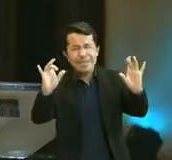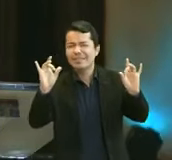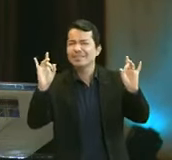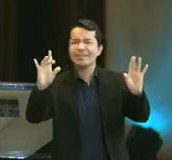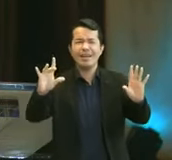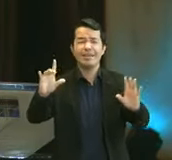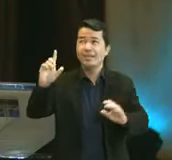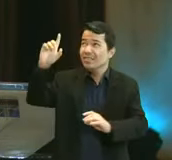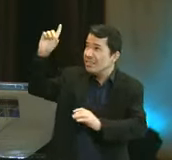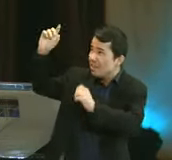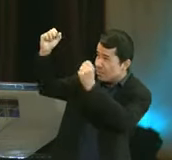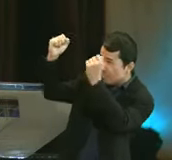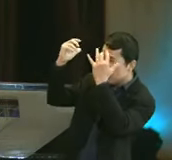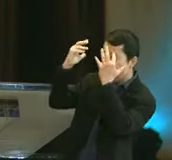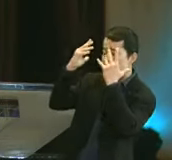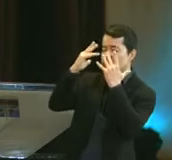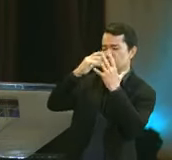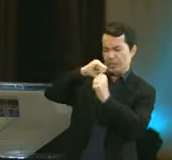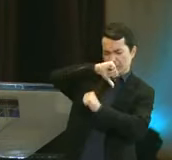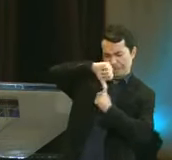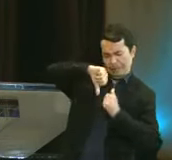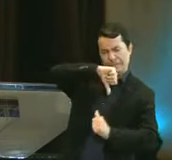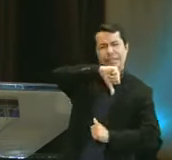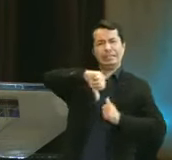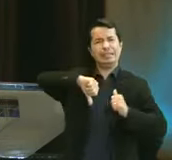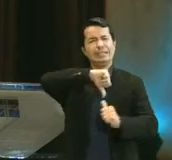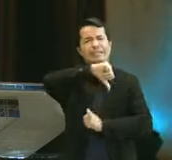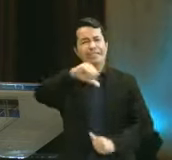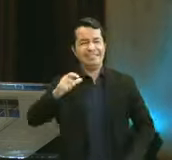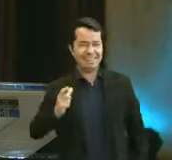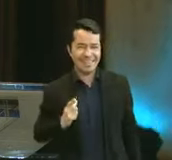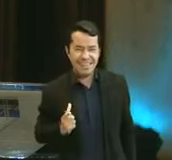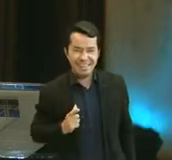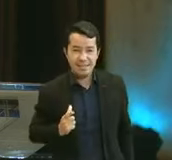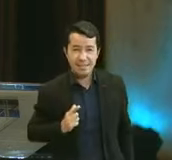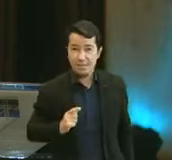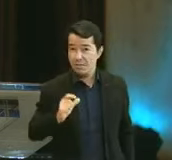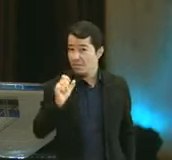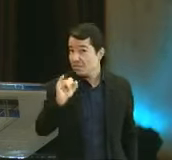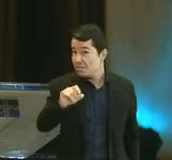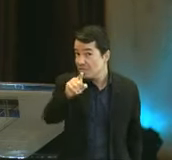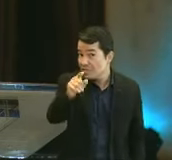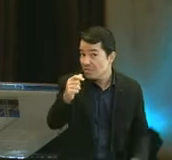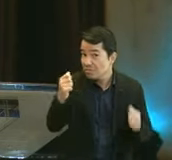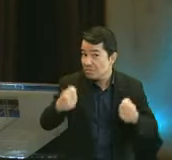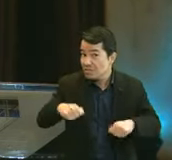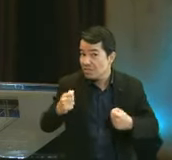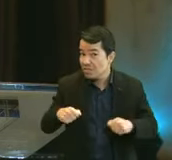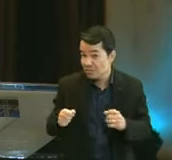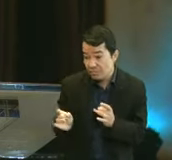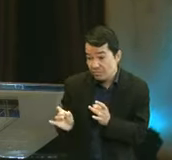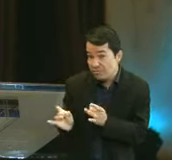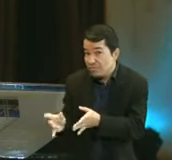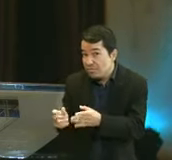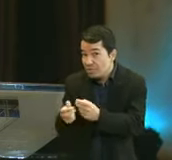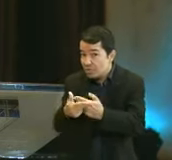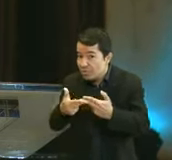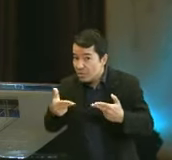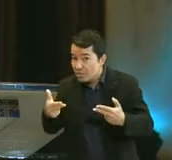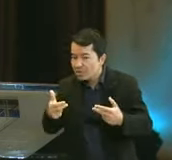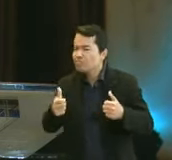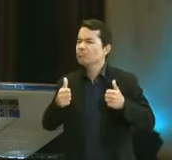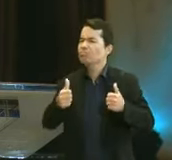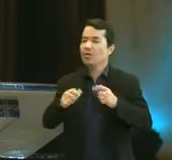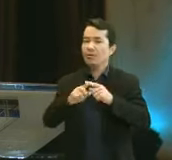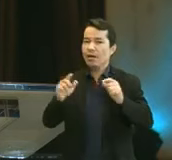as nossas vidas. Se tiver que abrir mão de algo, abra, mas não negocie a bênção do Senhor.